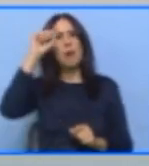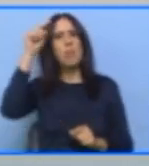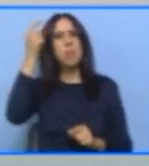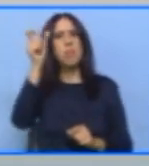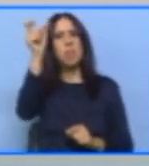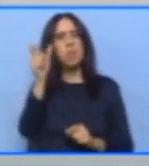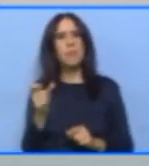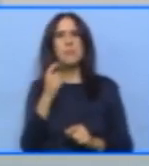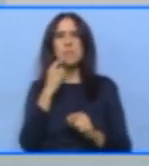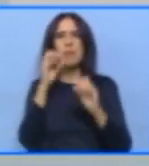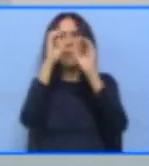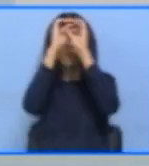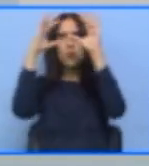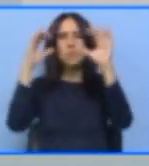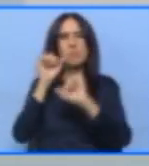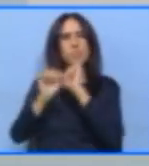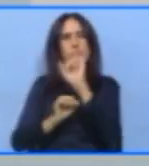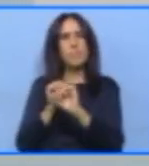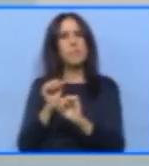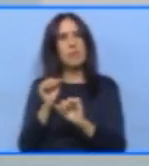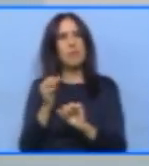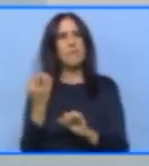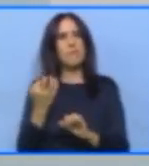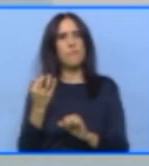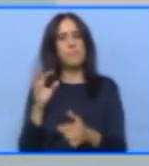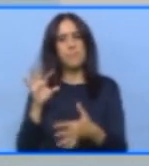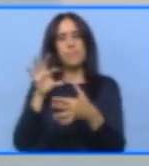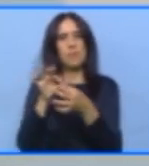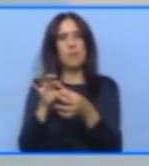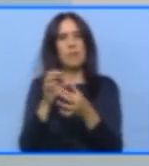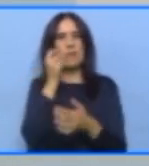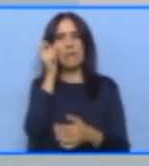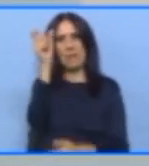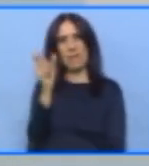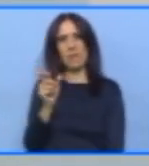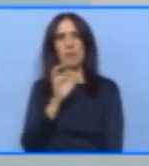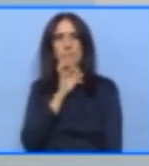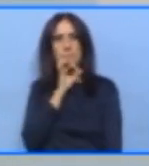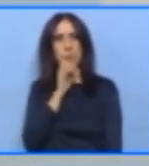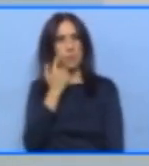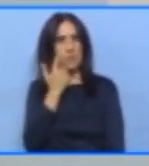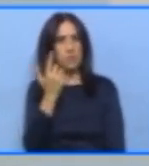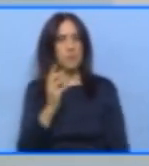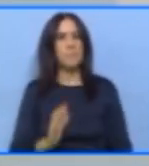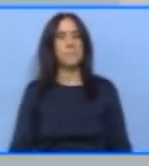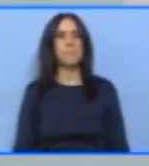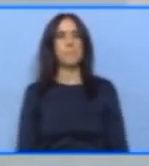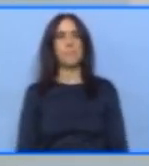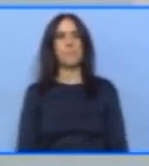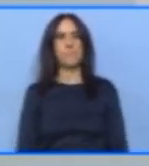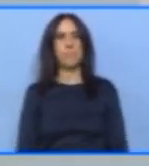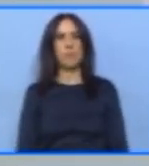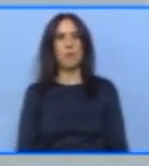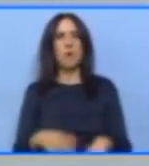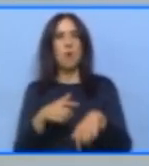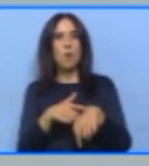dizer a visionarice, que alimentava este bispo. E veja, estamos